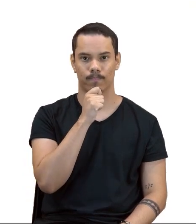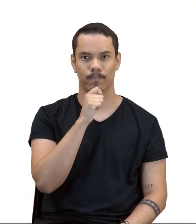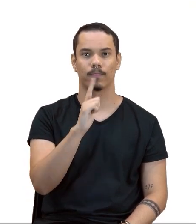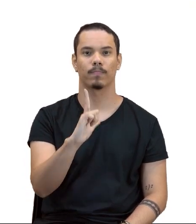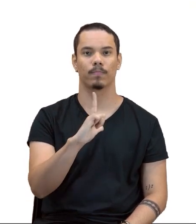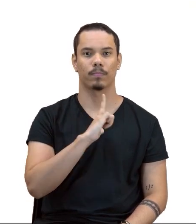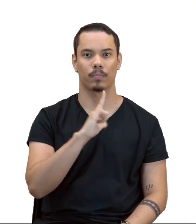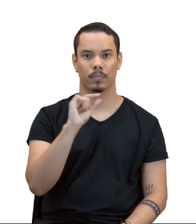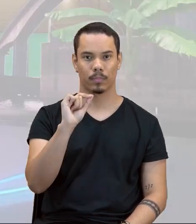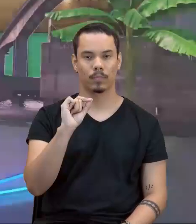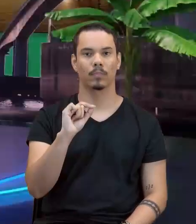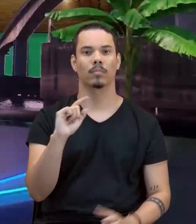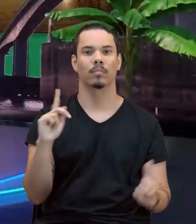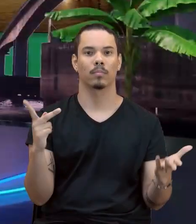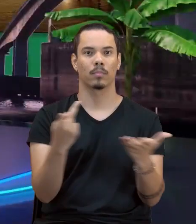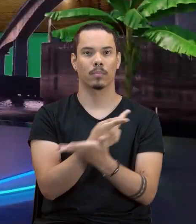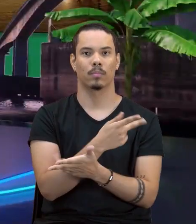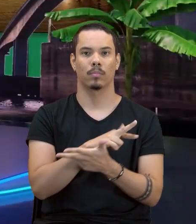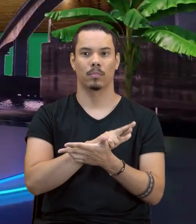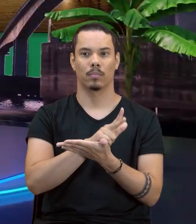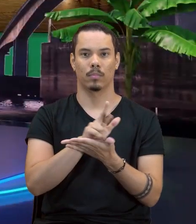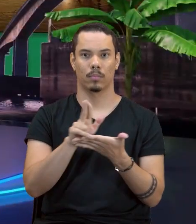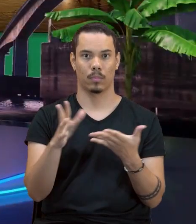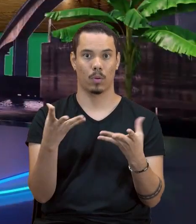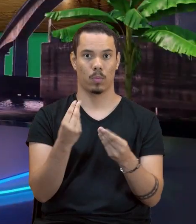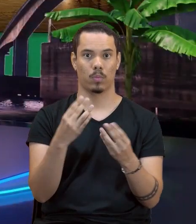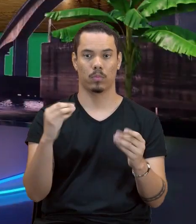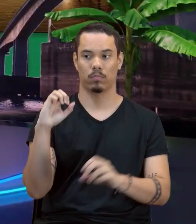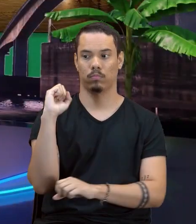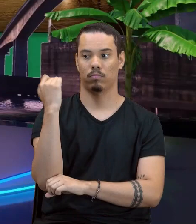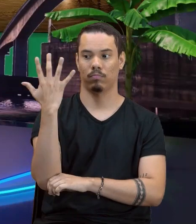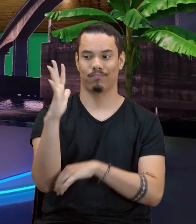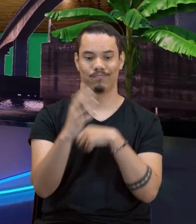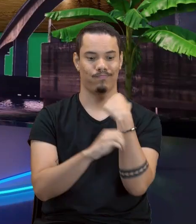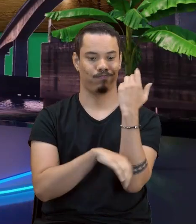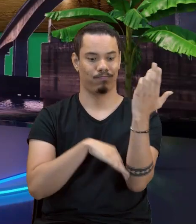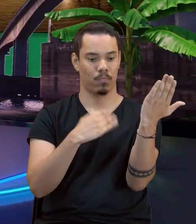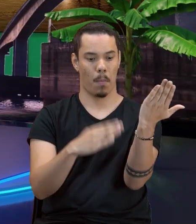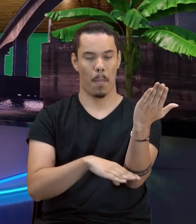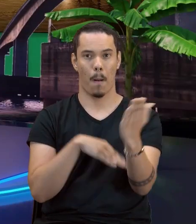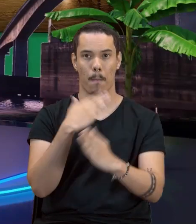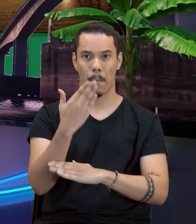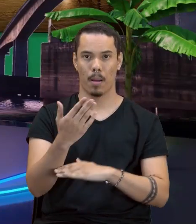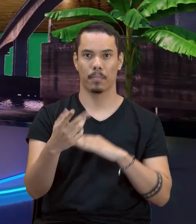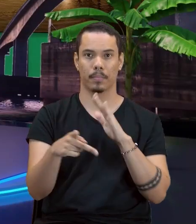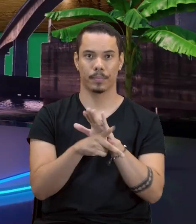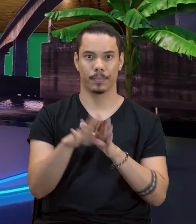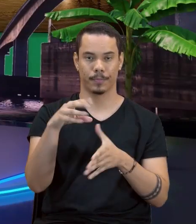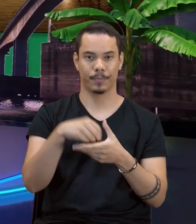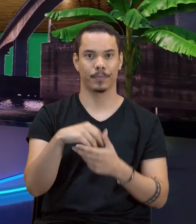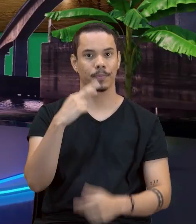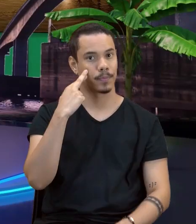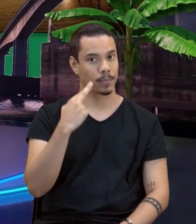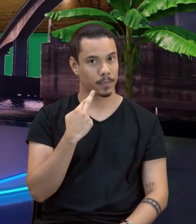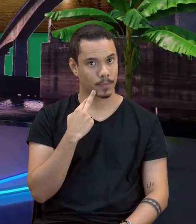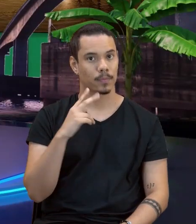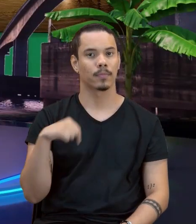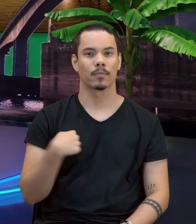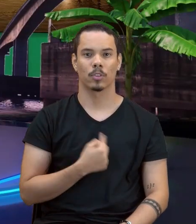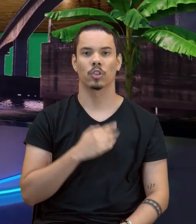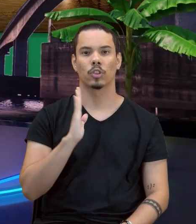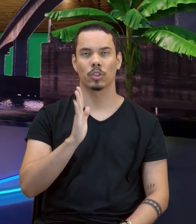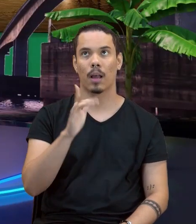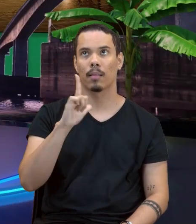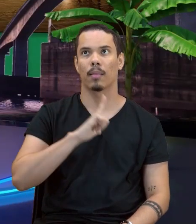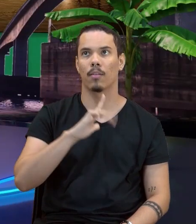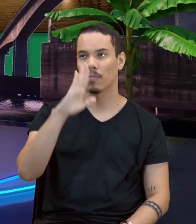estamos tendo caso ainda de muito desmatamento em Rondônia. Embora já tenhamos passado pelo boom, né, da década de